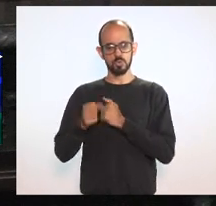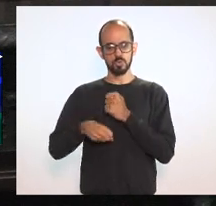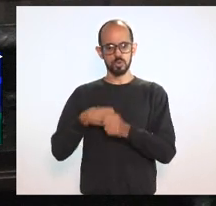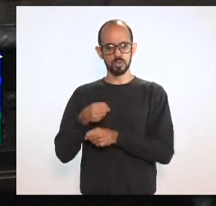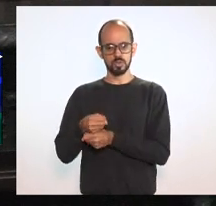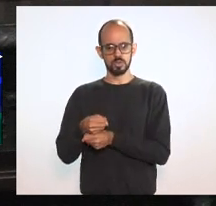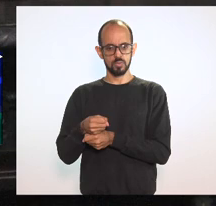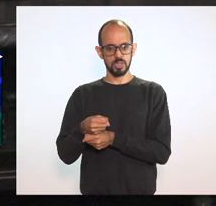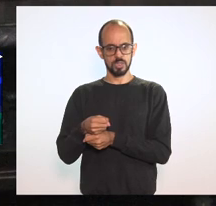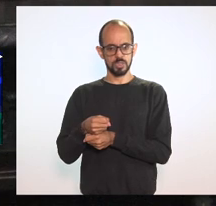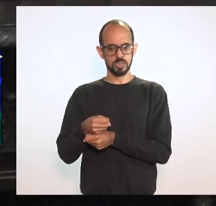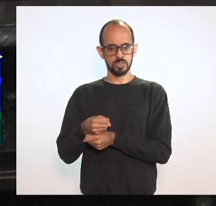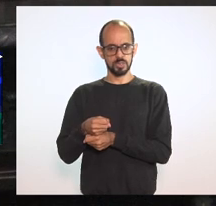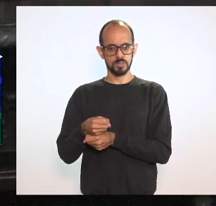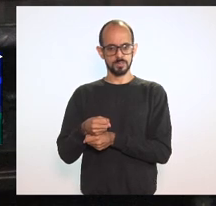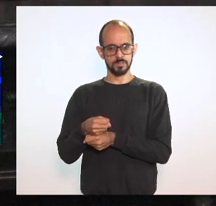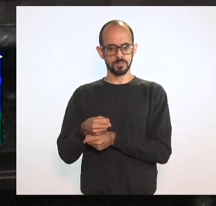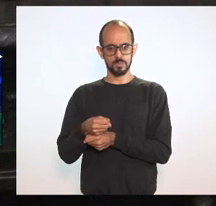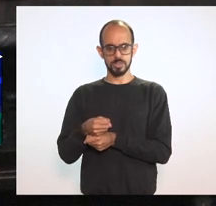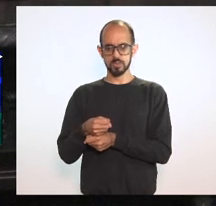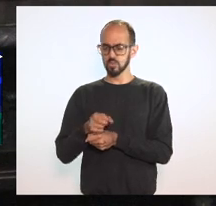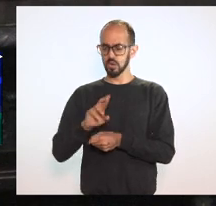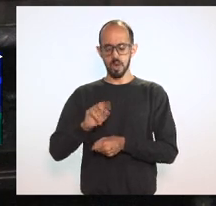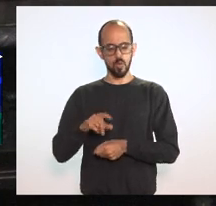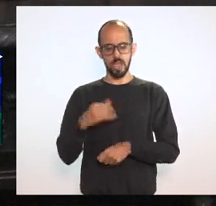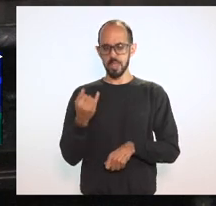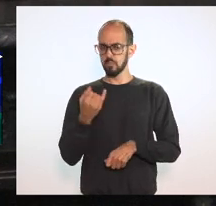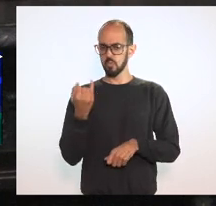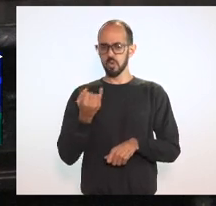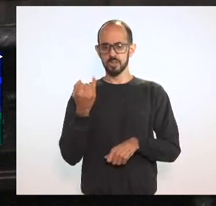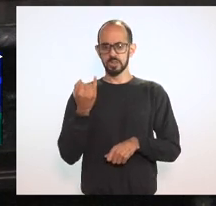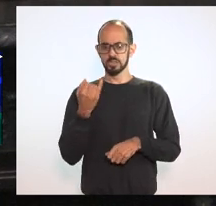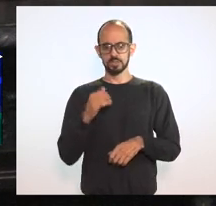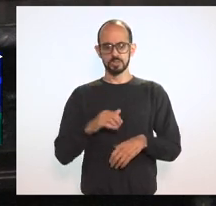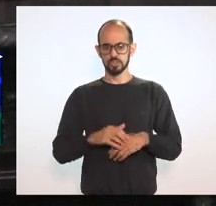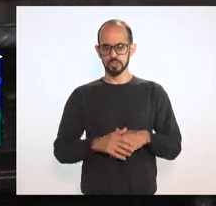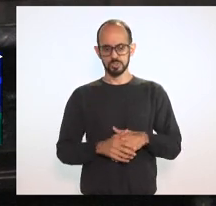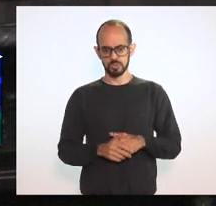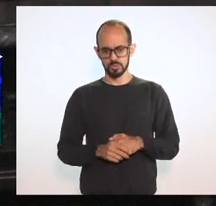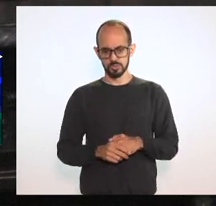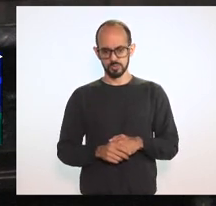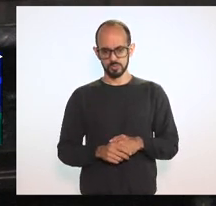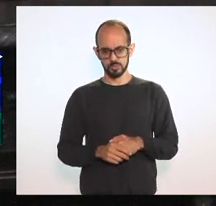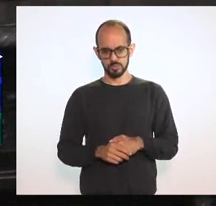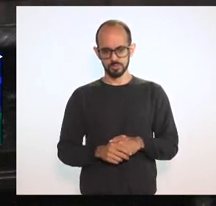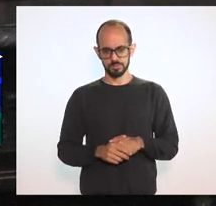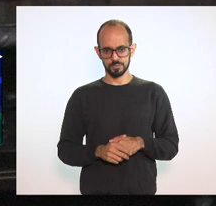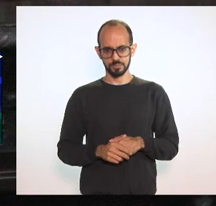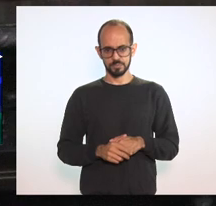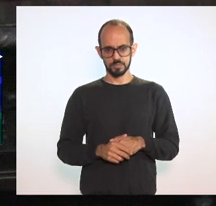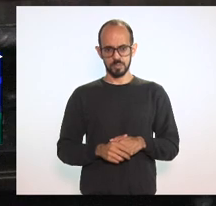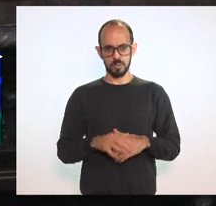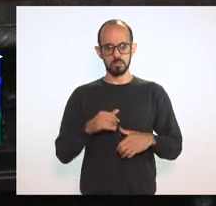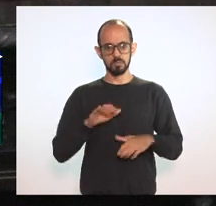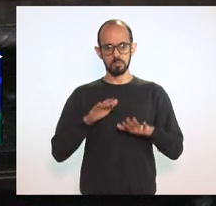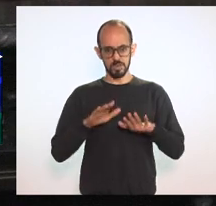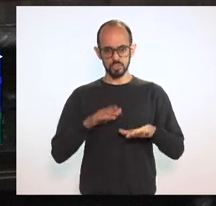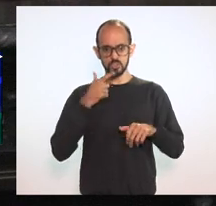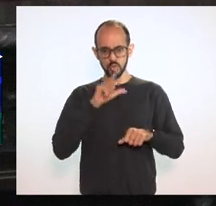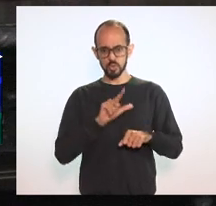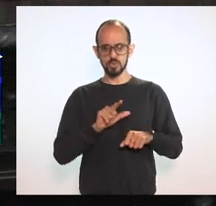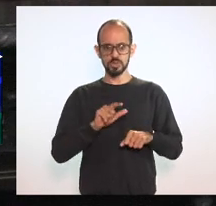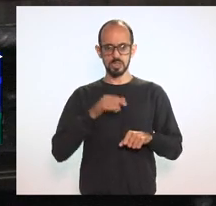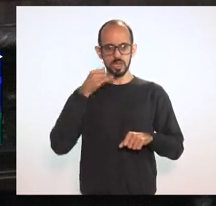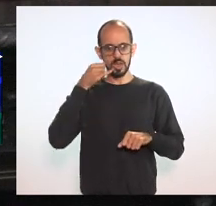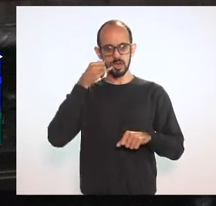subir e isso não tem a menor importância a menor importância no enfrentamento à pandemia e